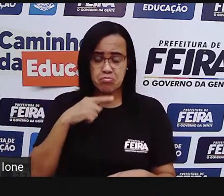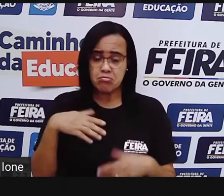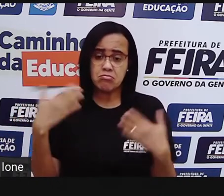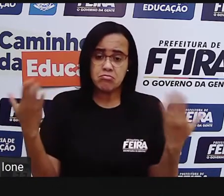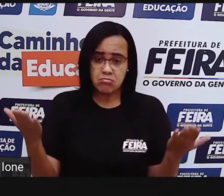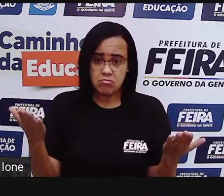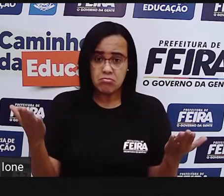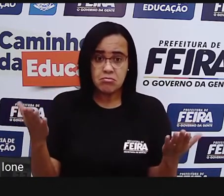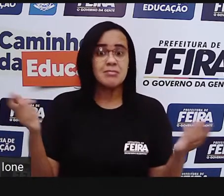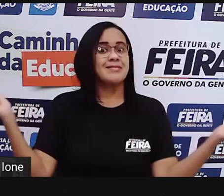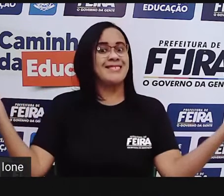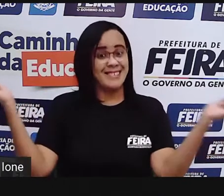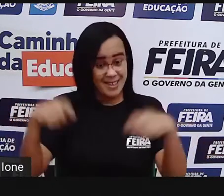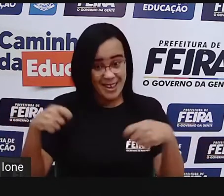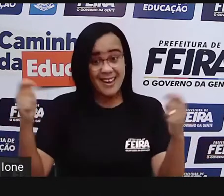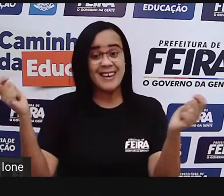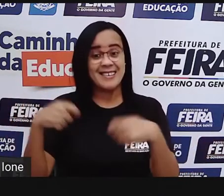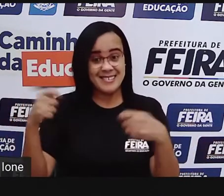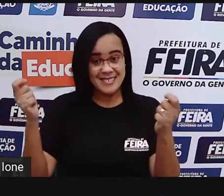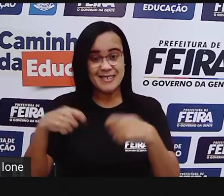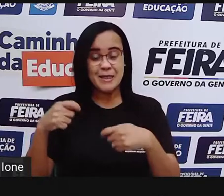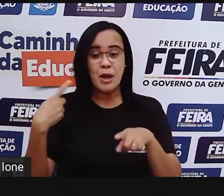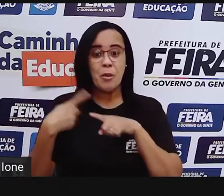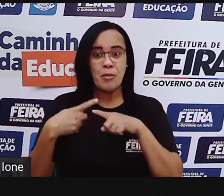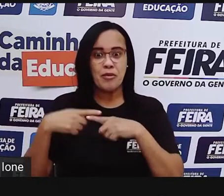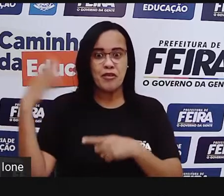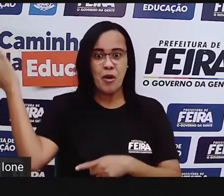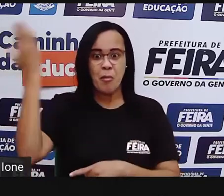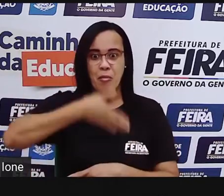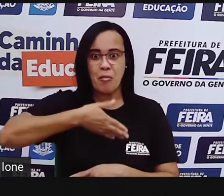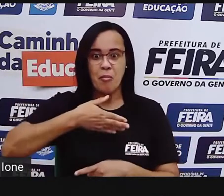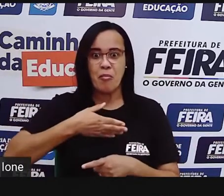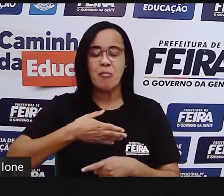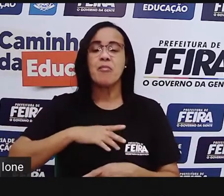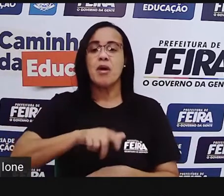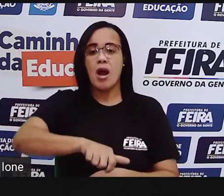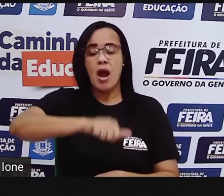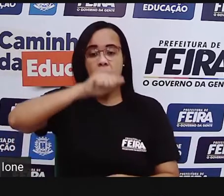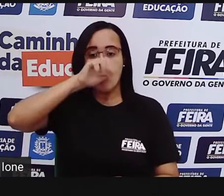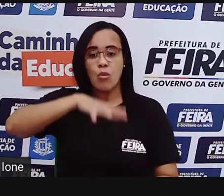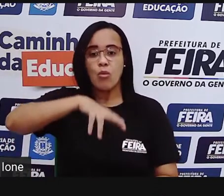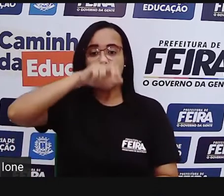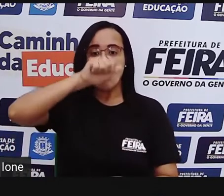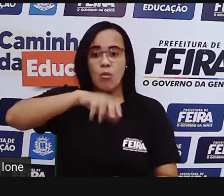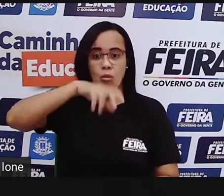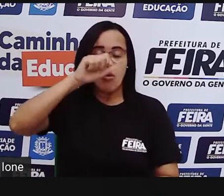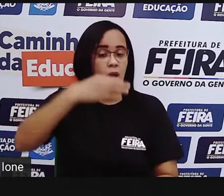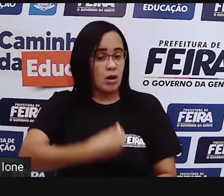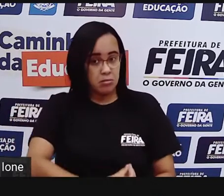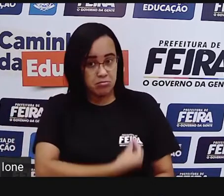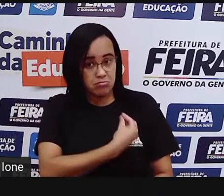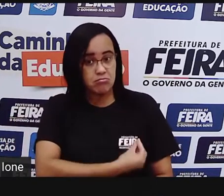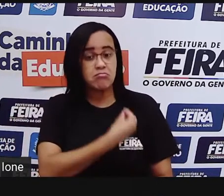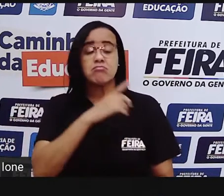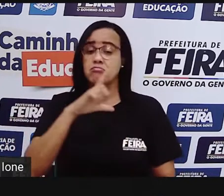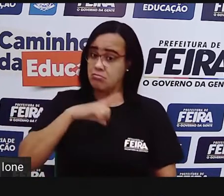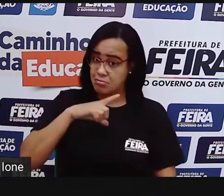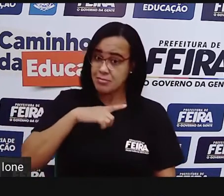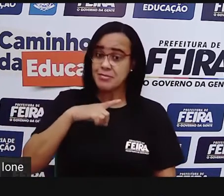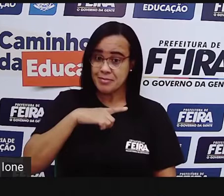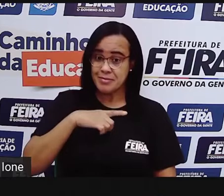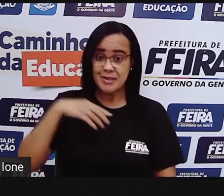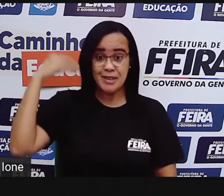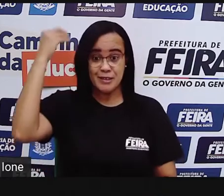Ah, mas dá sim. Porque eu vou provar para vocês que o ar existe. E nessa experiência, vocês vão ver que